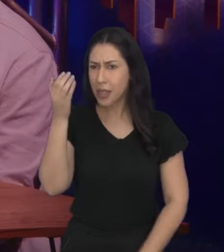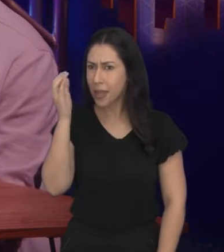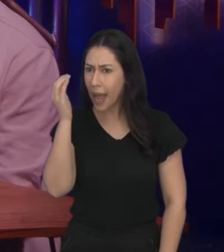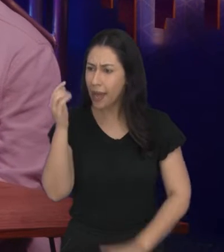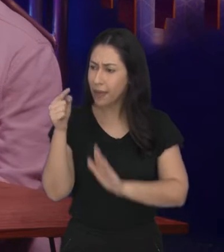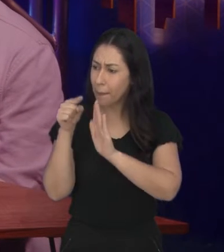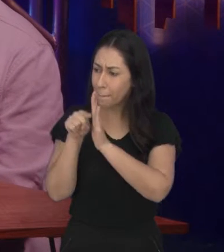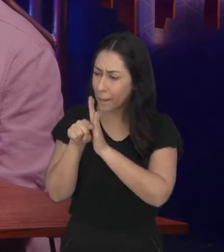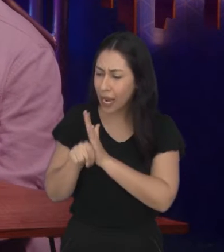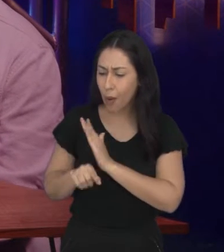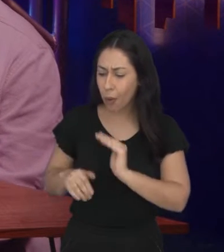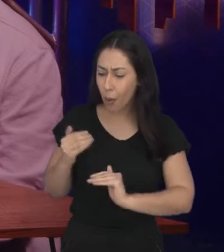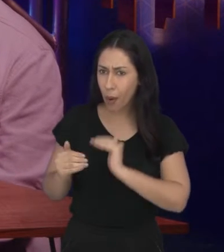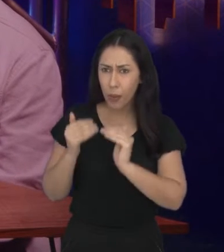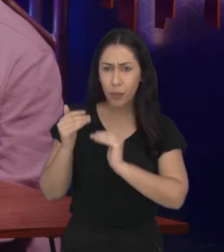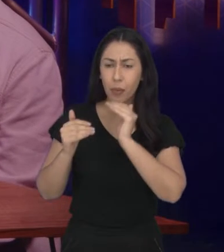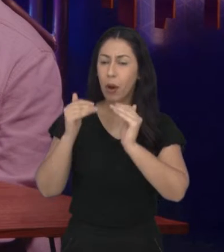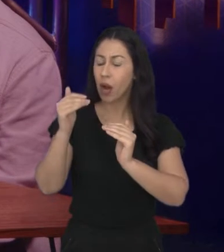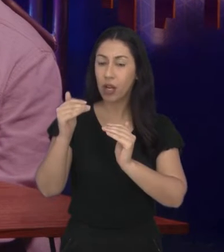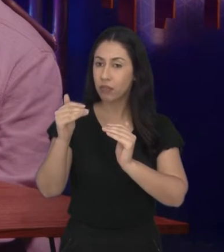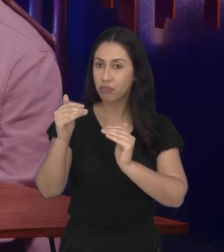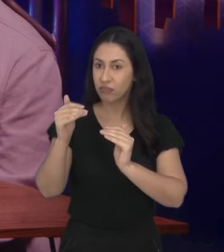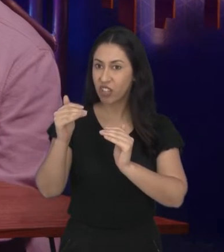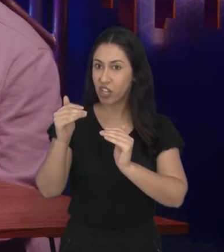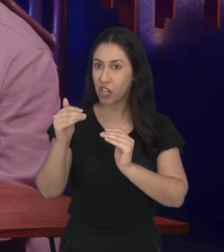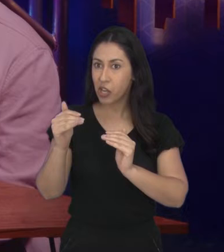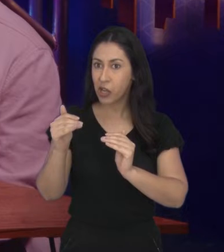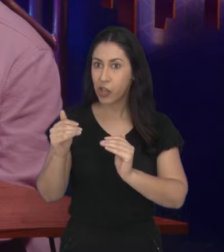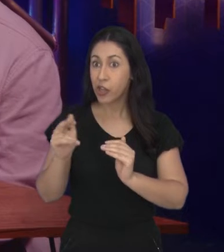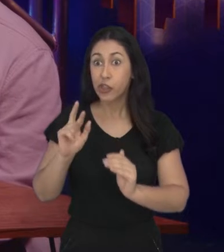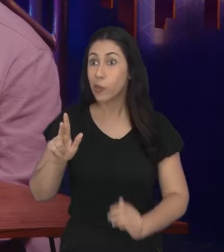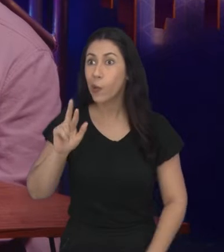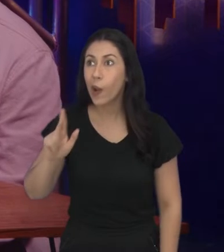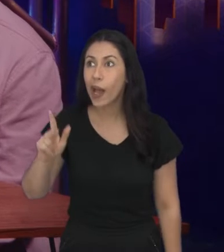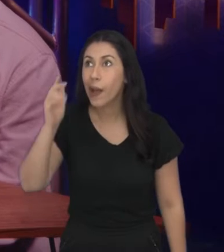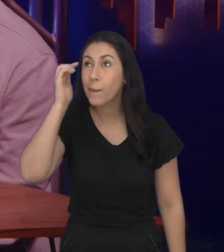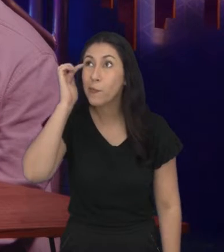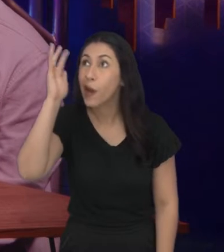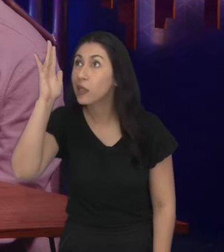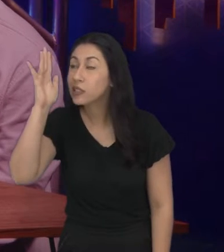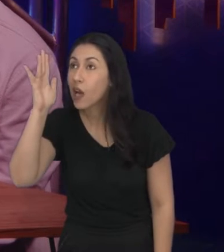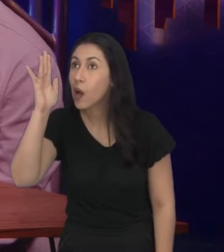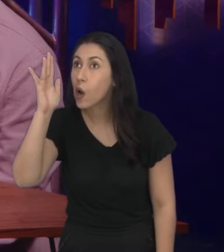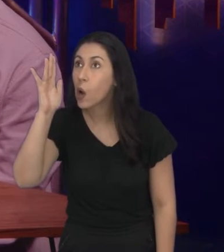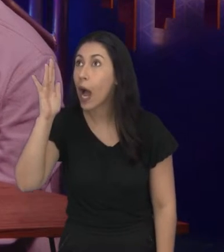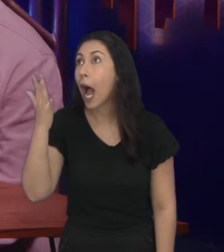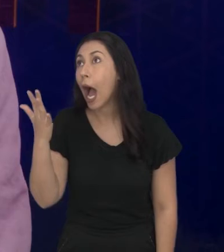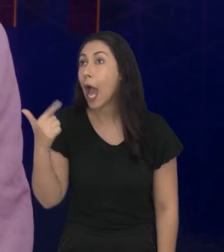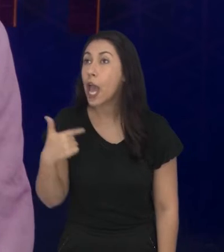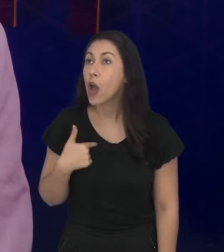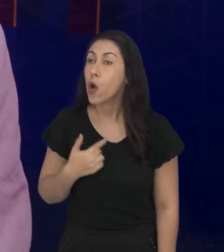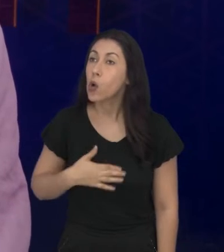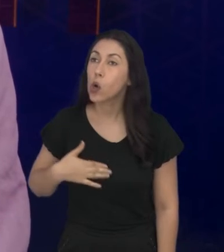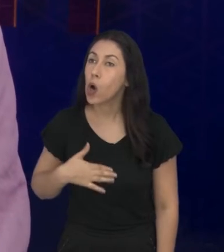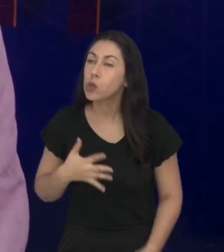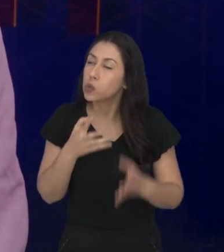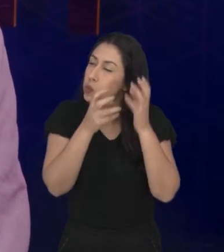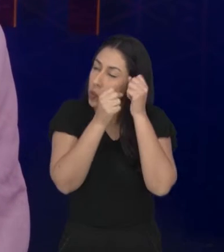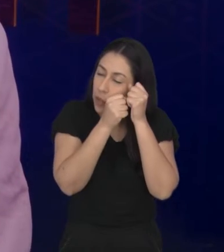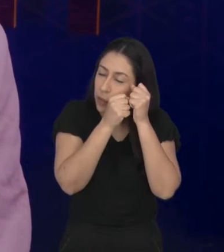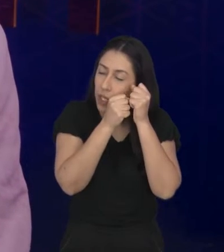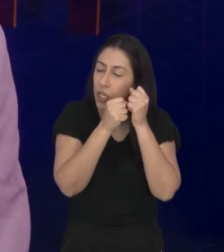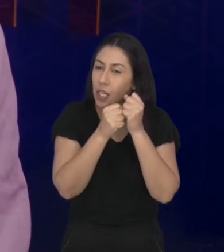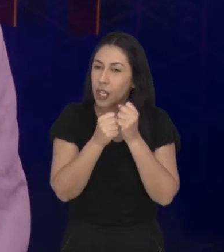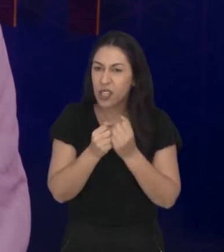que não é só da nossa cabeça. Quem gosta de acordar mais tarde não é porque é preguiçoso, muitas vezes é porque é o cronótipo